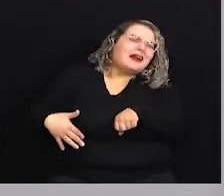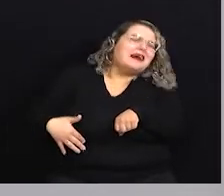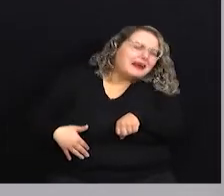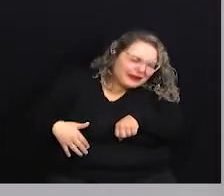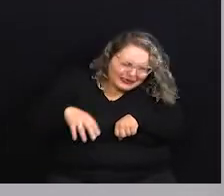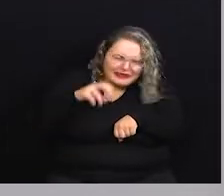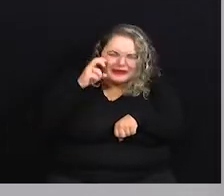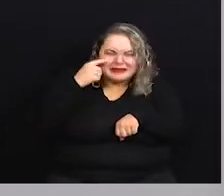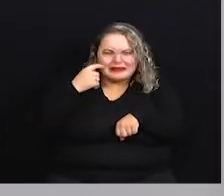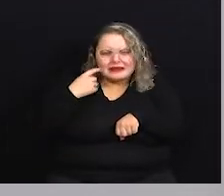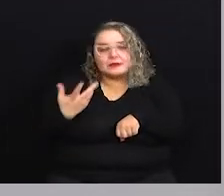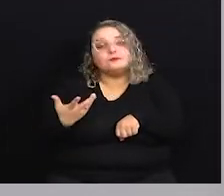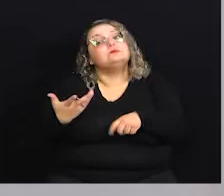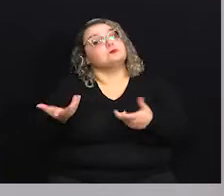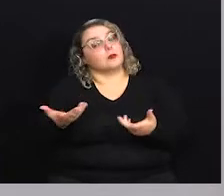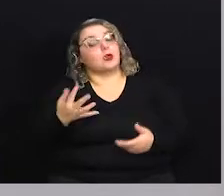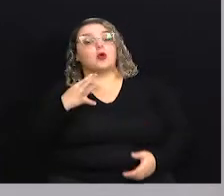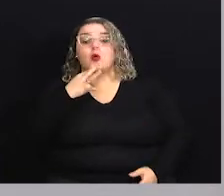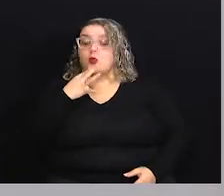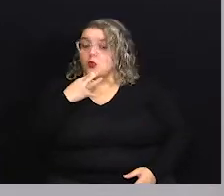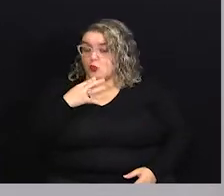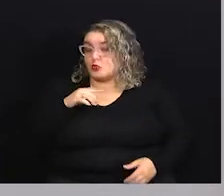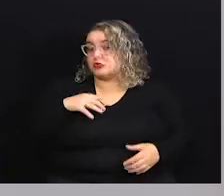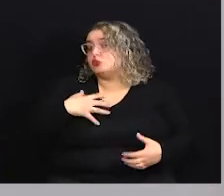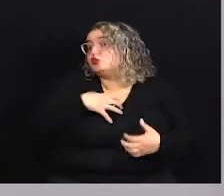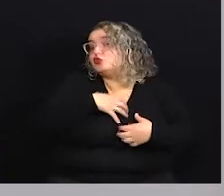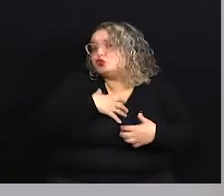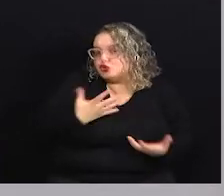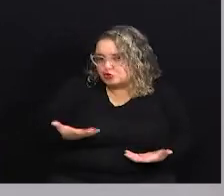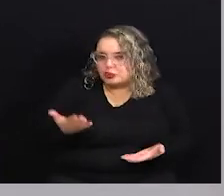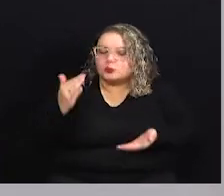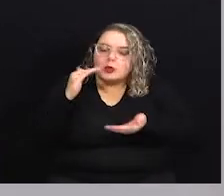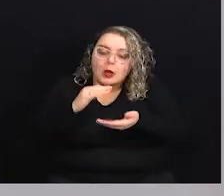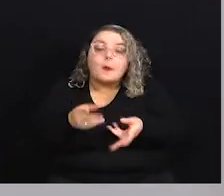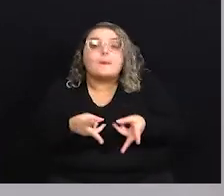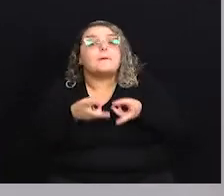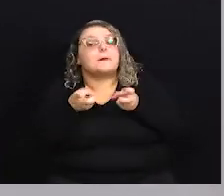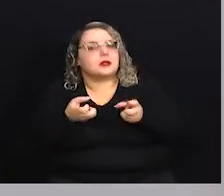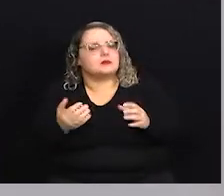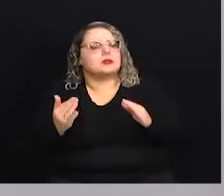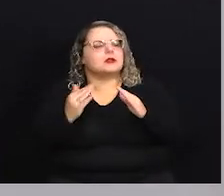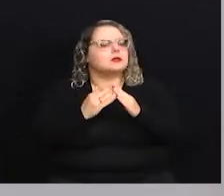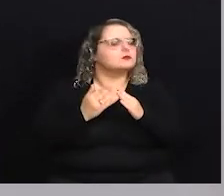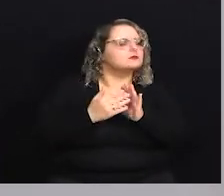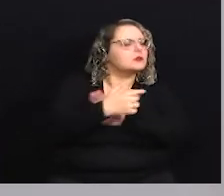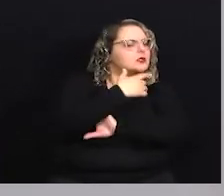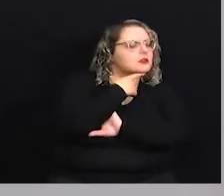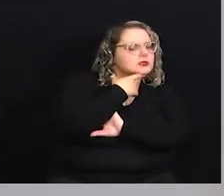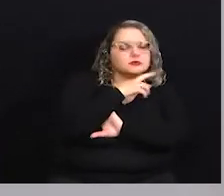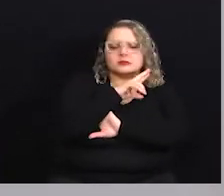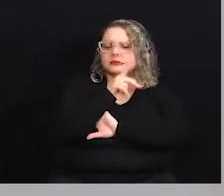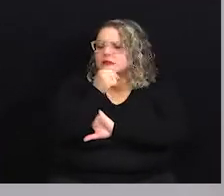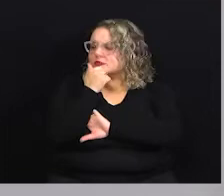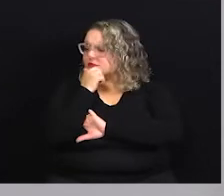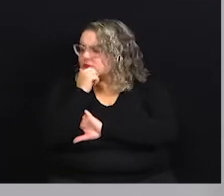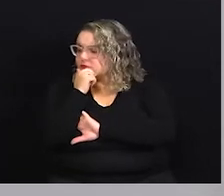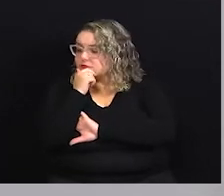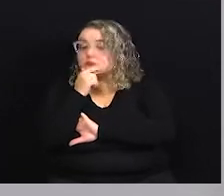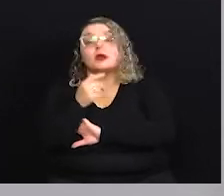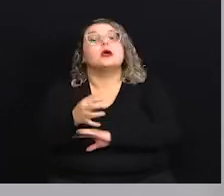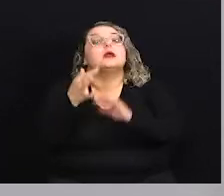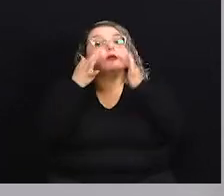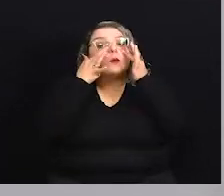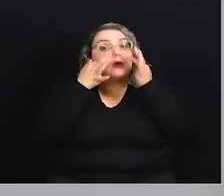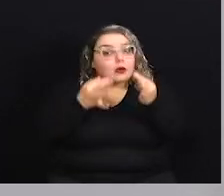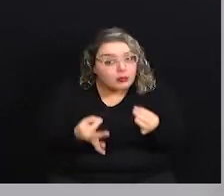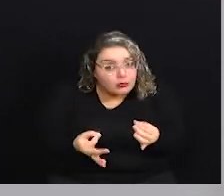abdominal, você tem que já ficar atento. Se você já conhecendo o estilo desse seu pet, se ele já tem esse hábito, perceber na casa se teve algum tipo